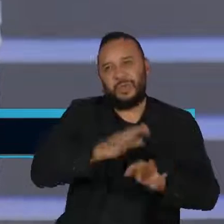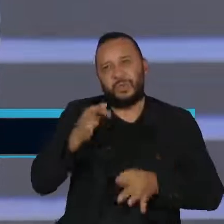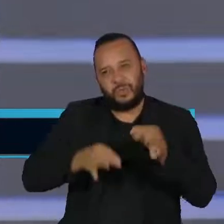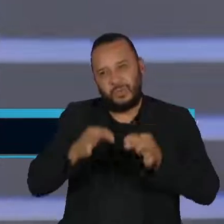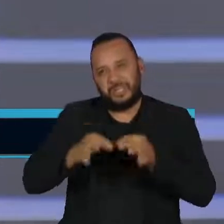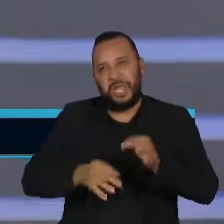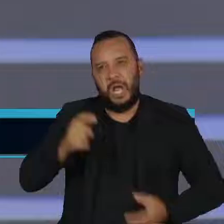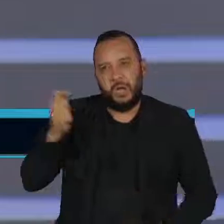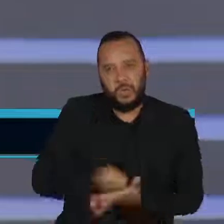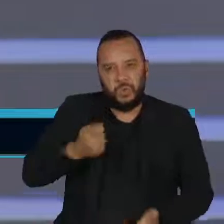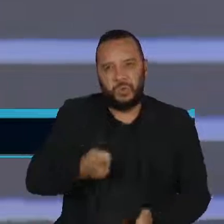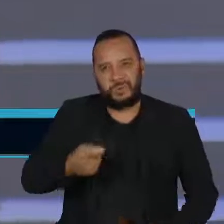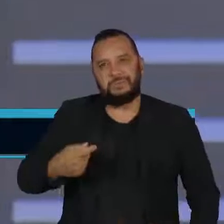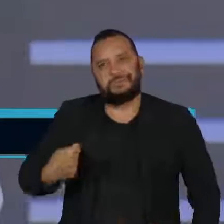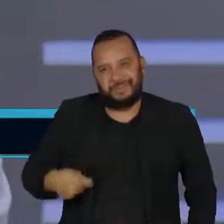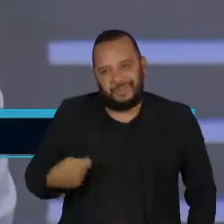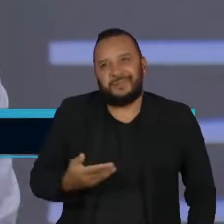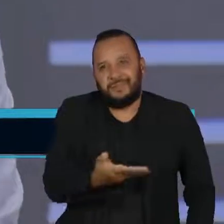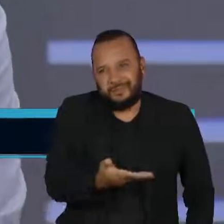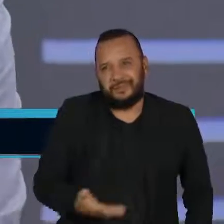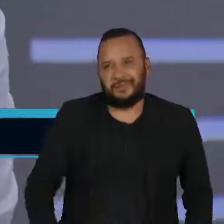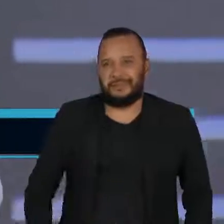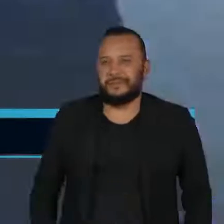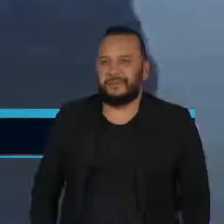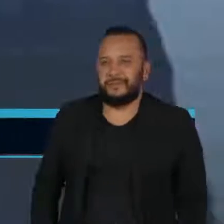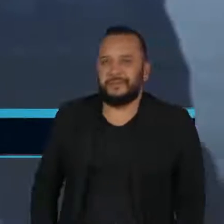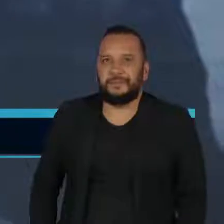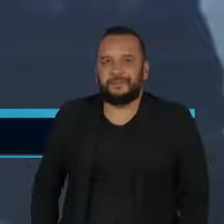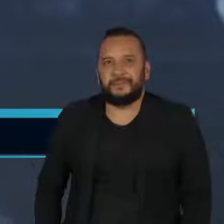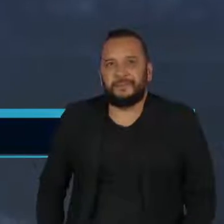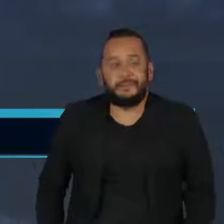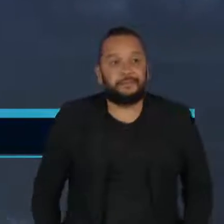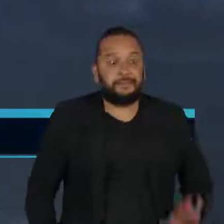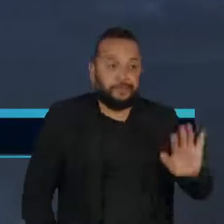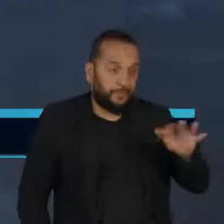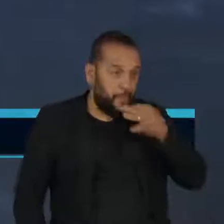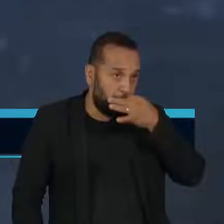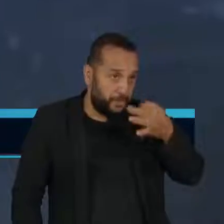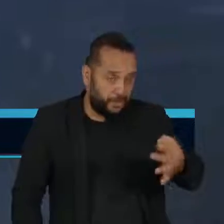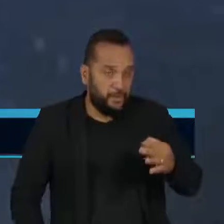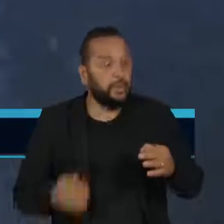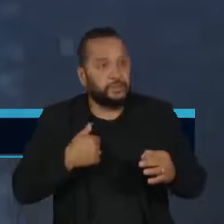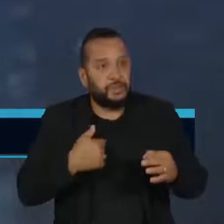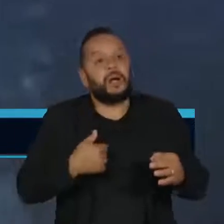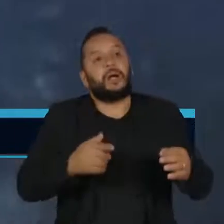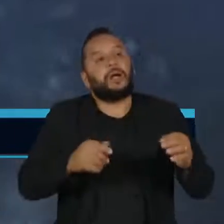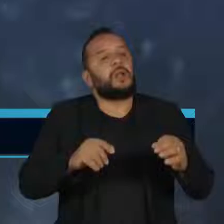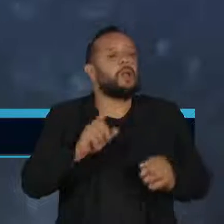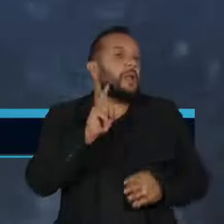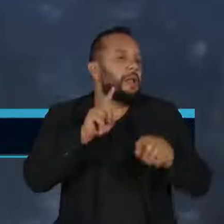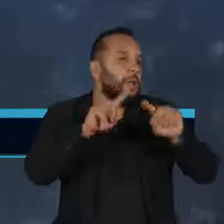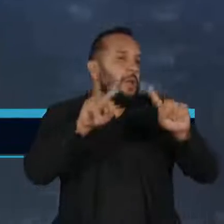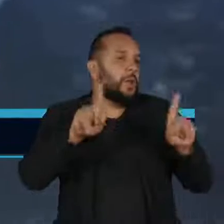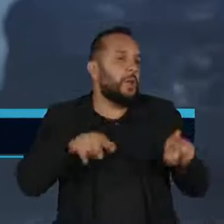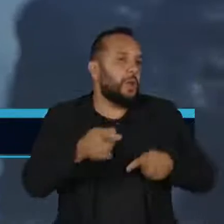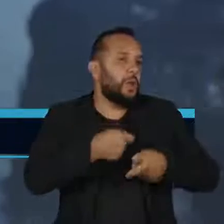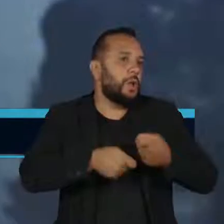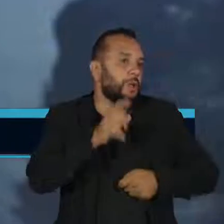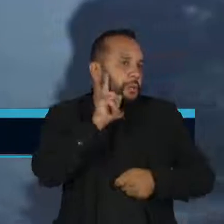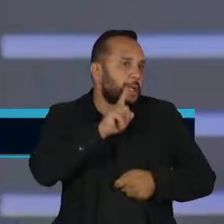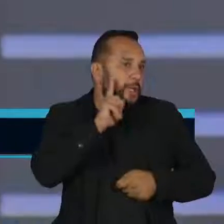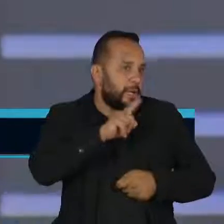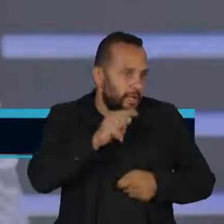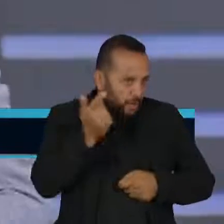bem incisivo e bastante rigoroso. Só para finalizar, um palpite. A Americanas tem alguma chance de sobreviver à recuperação